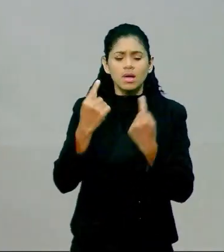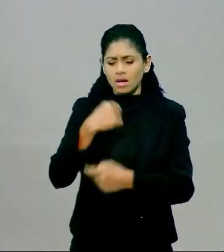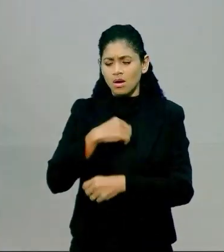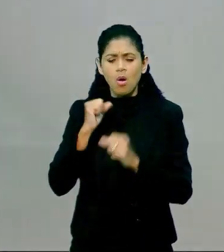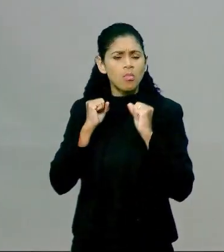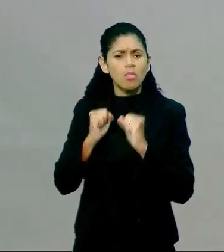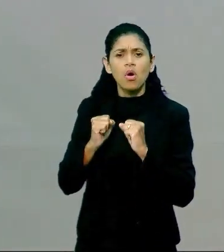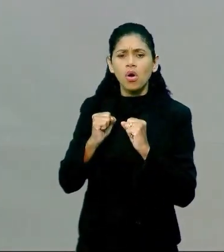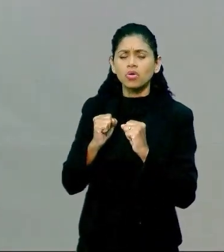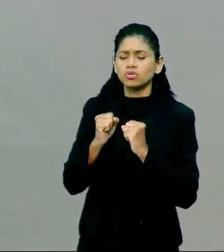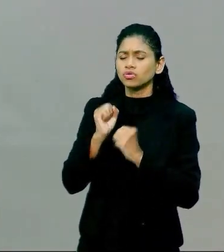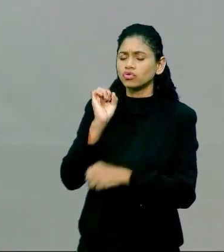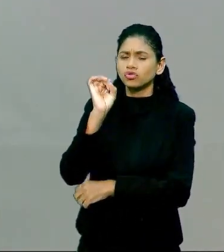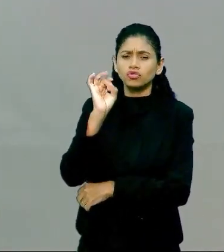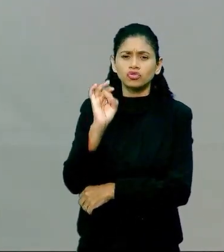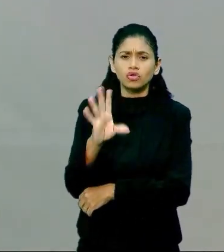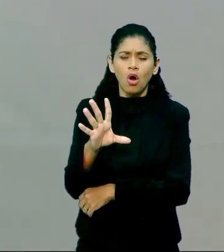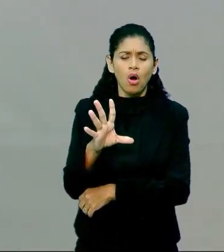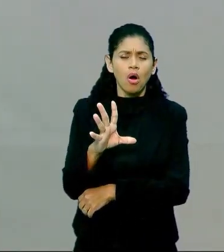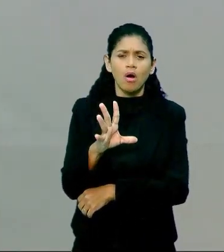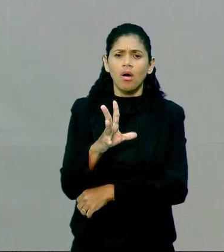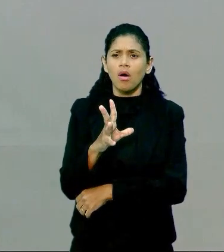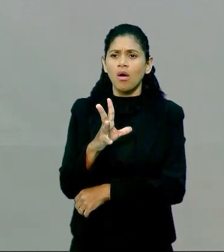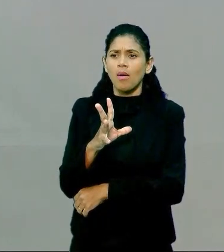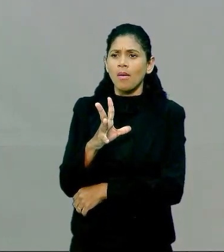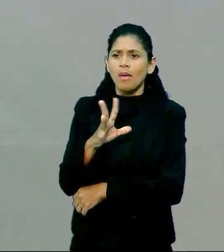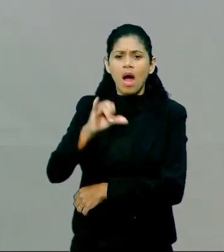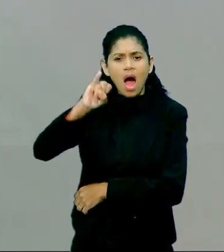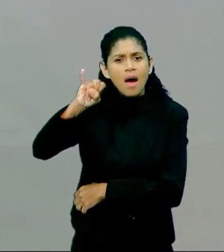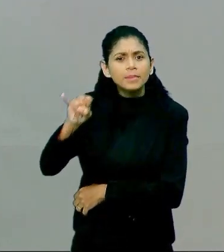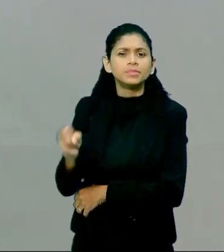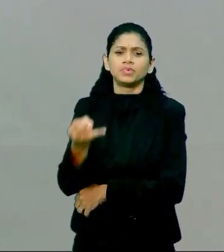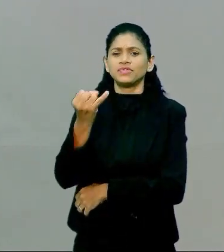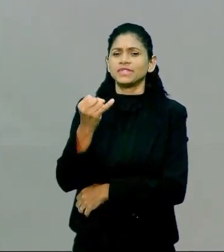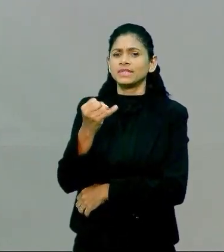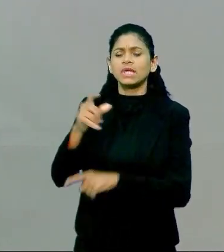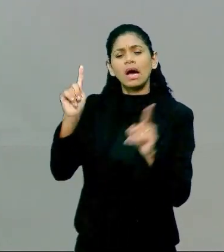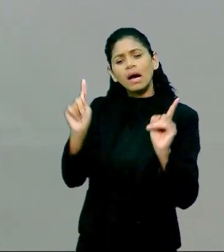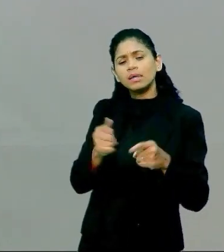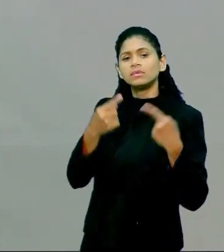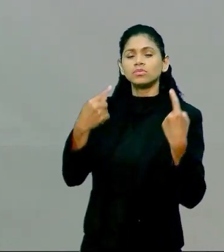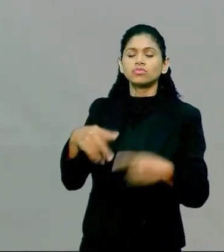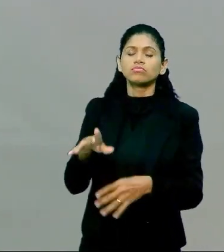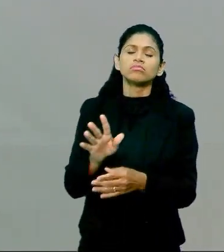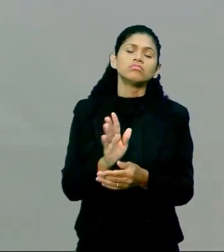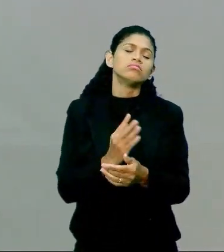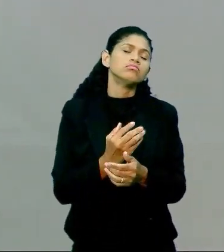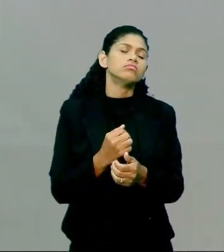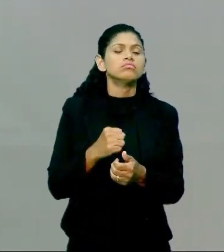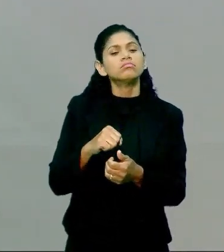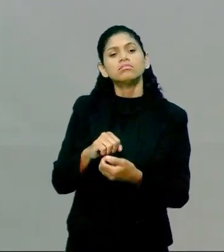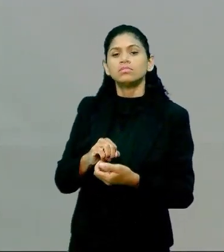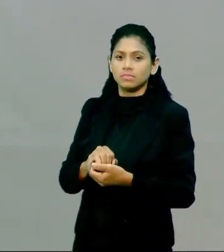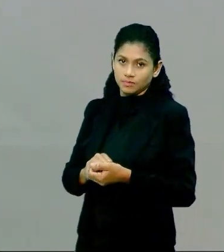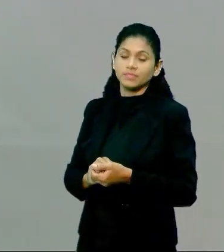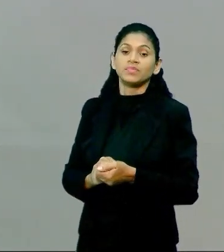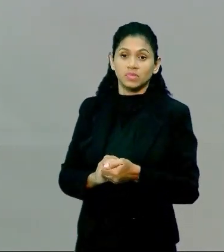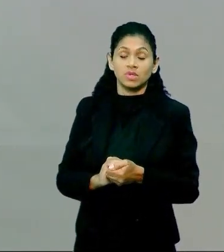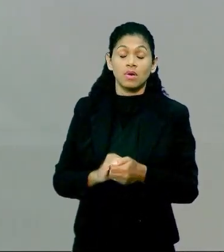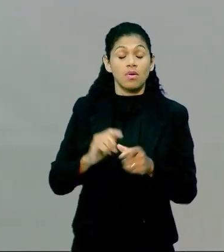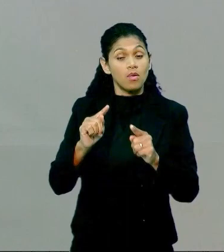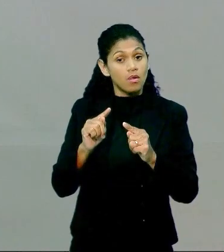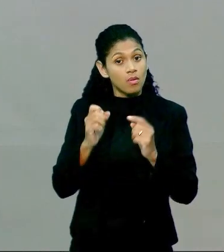Então vejam que por meio da expressão corporal, da linguagem corporal, utilizando a dança, eu consigo fazer